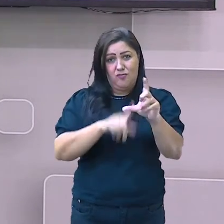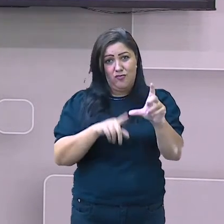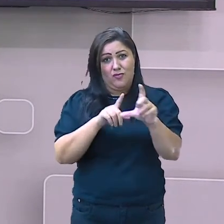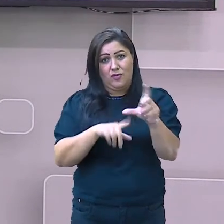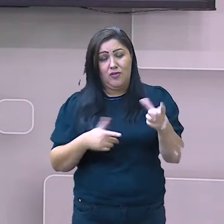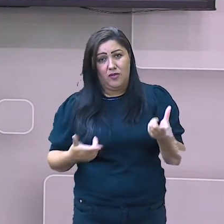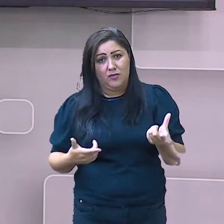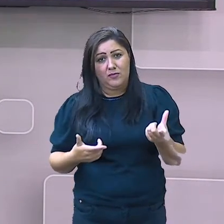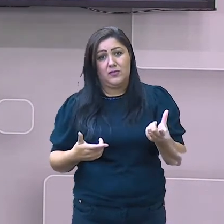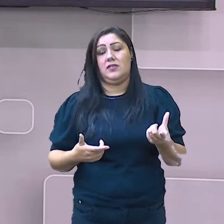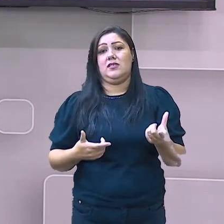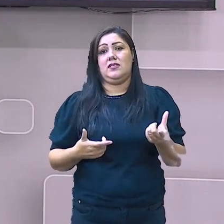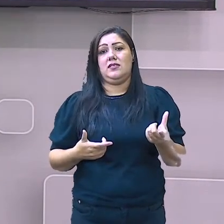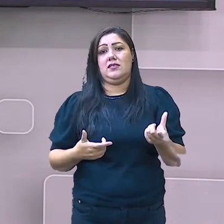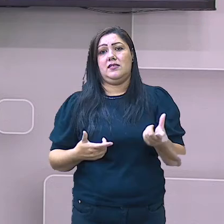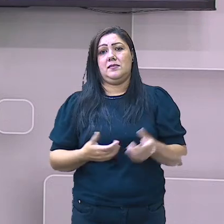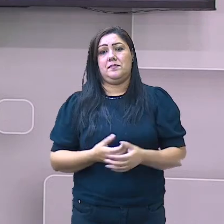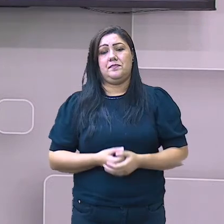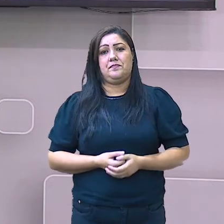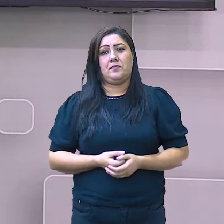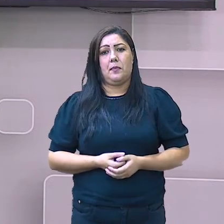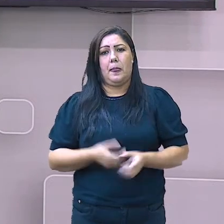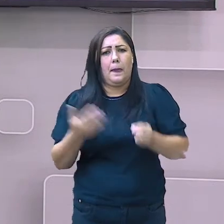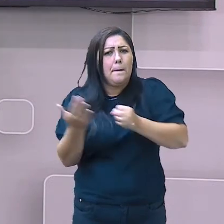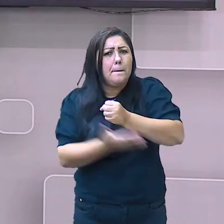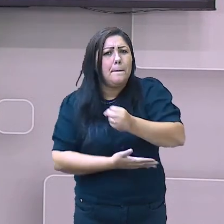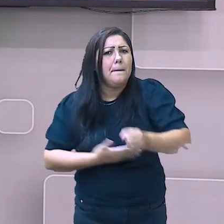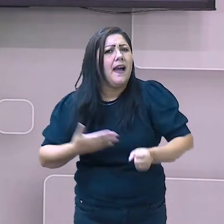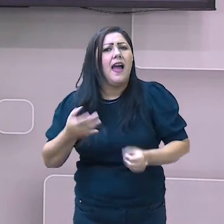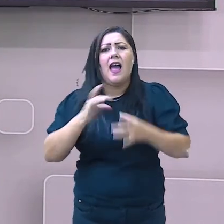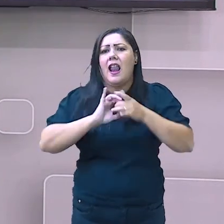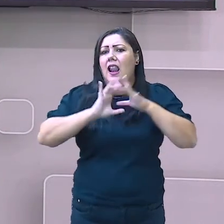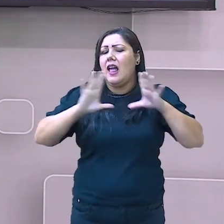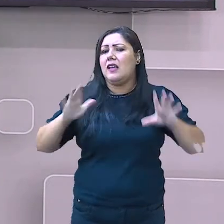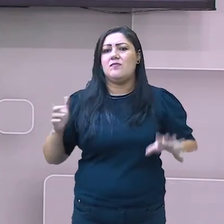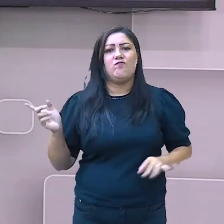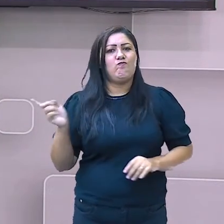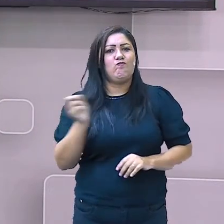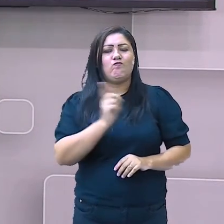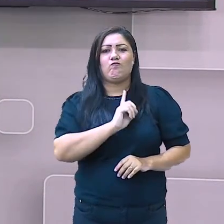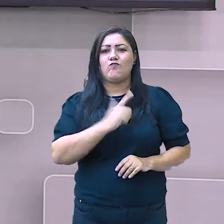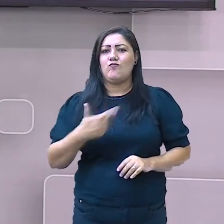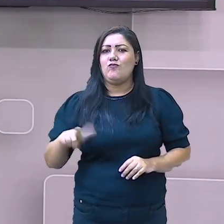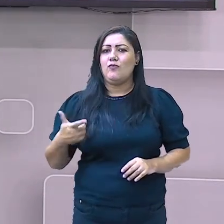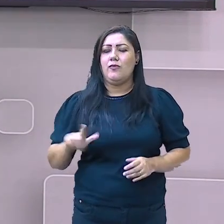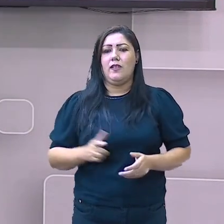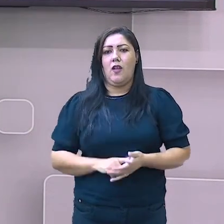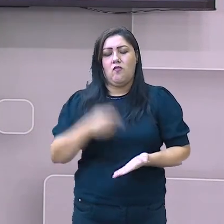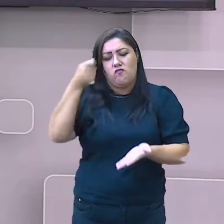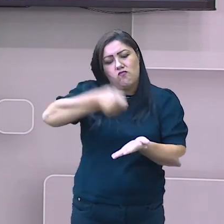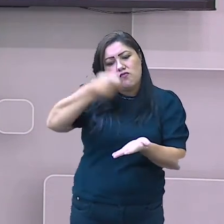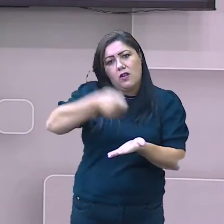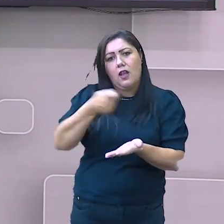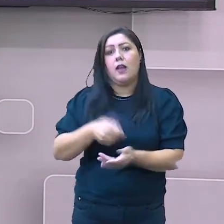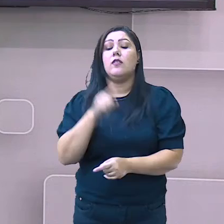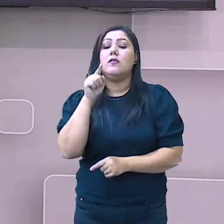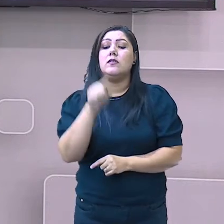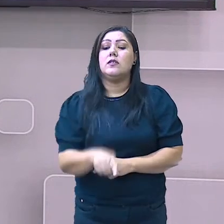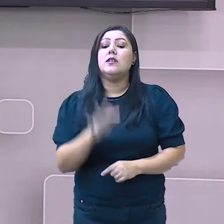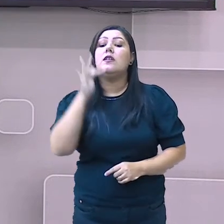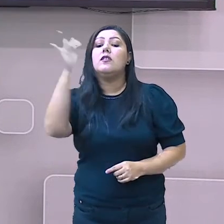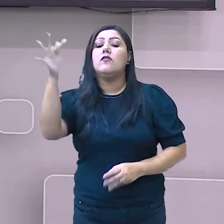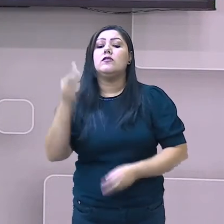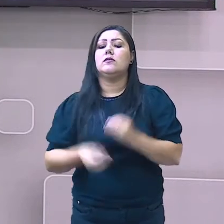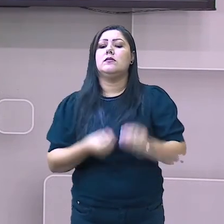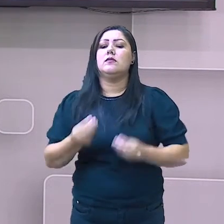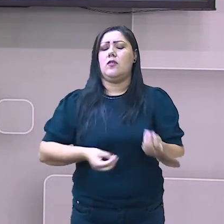comunismo, ele não vai te dar uma base de liberdade. Ele vai ditar para você o que você vai ler, o